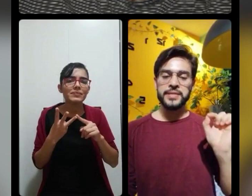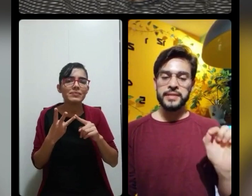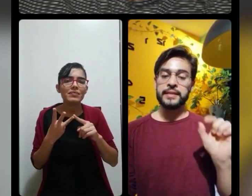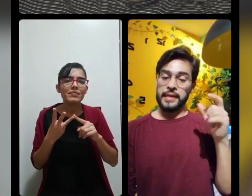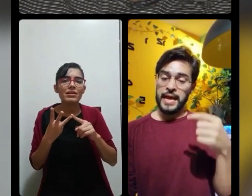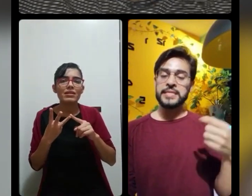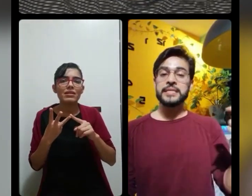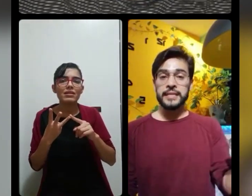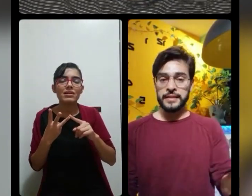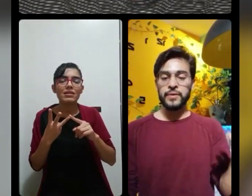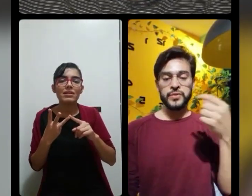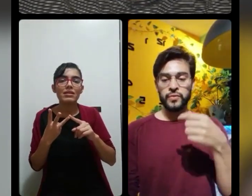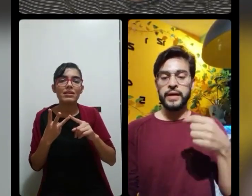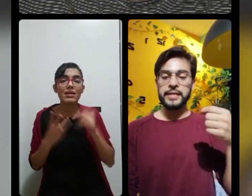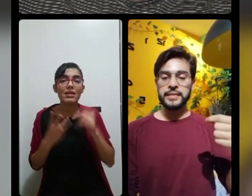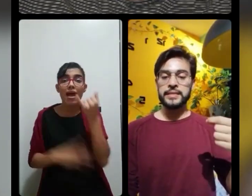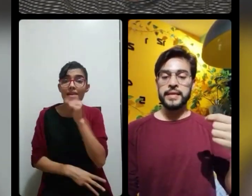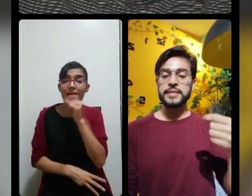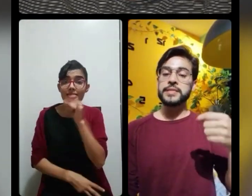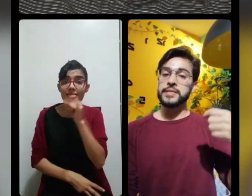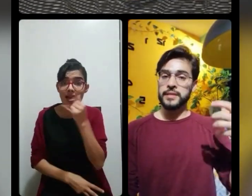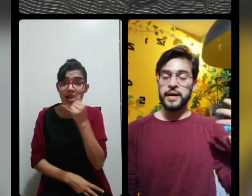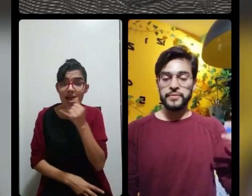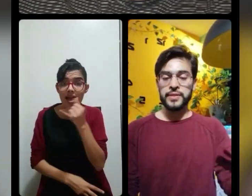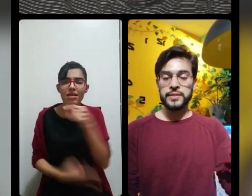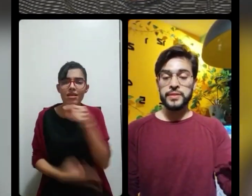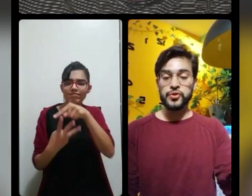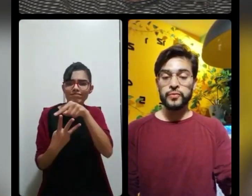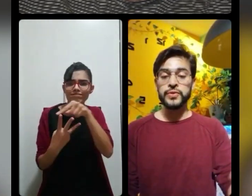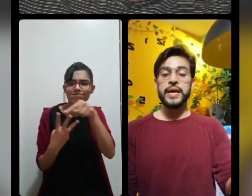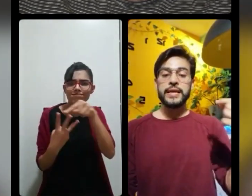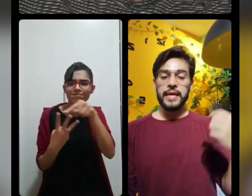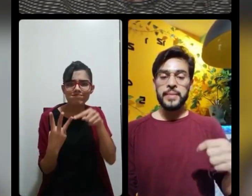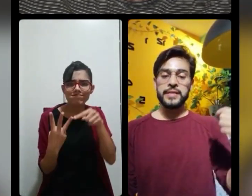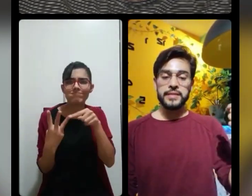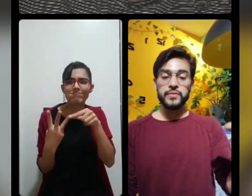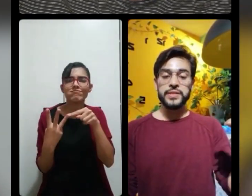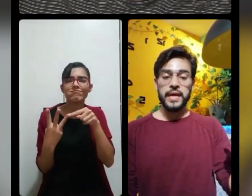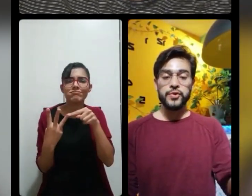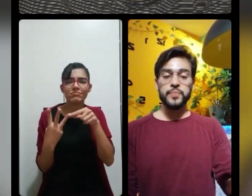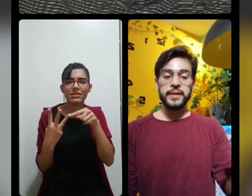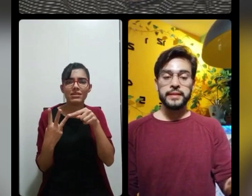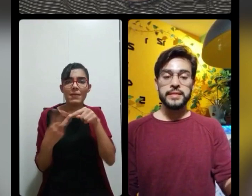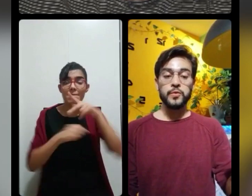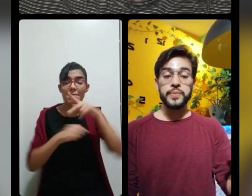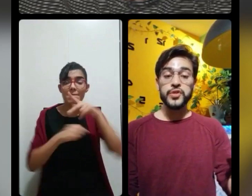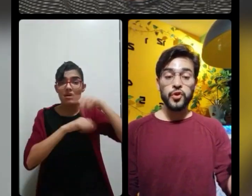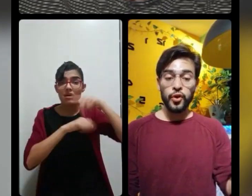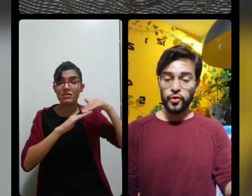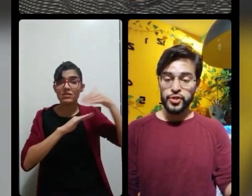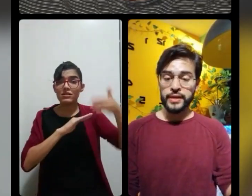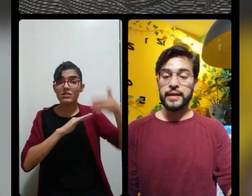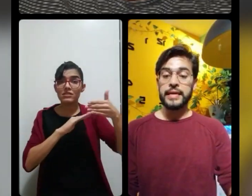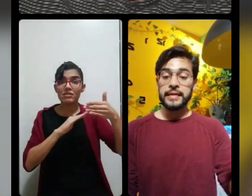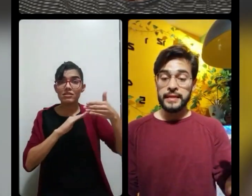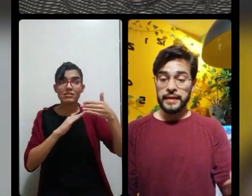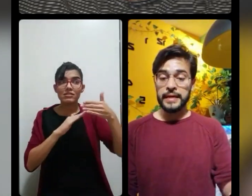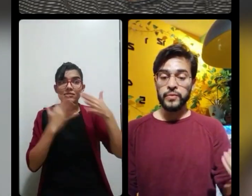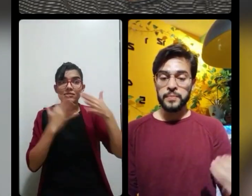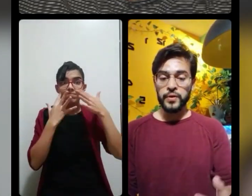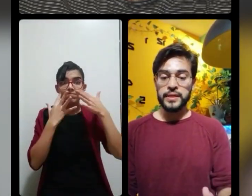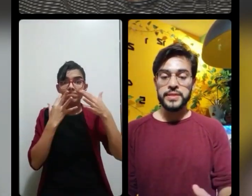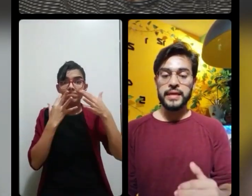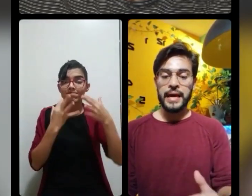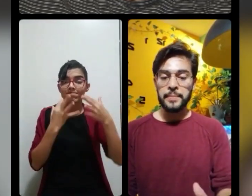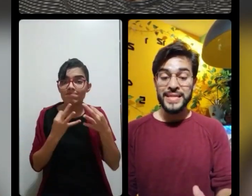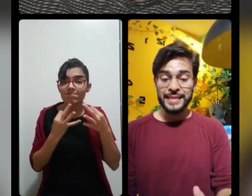tem merecido, essas línguas, ou esses ensaios, esses estudos, têm merecido ensaios de penetração psicológica,